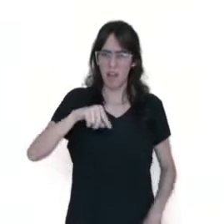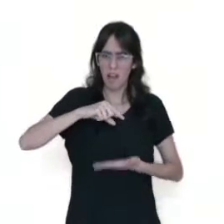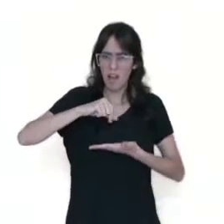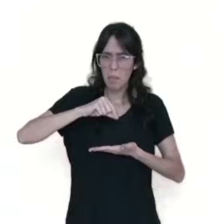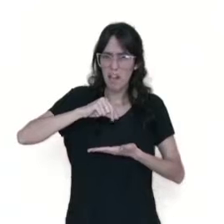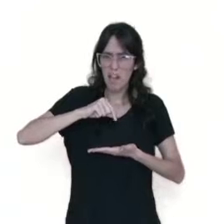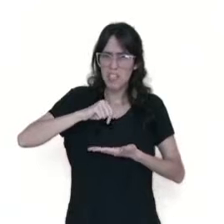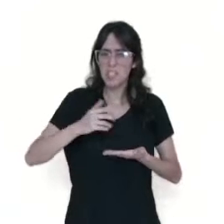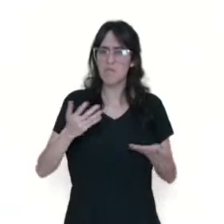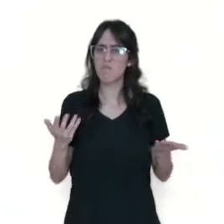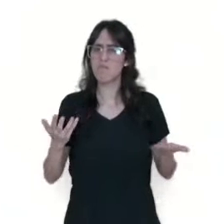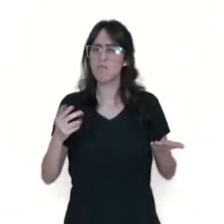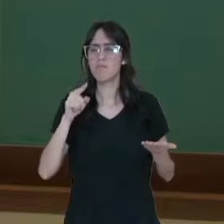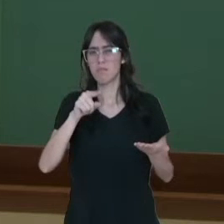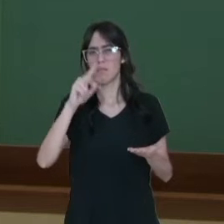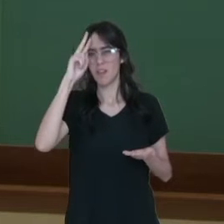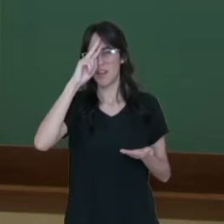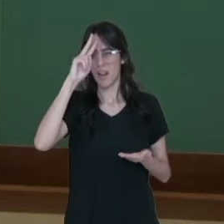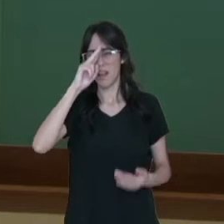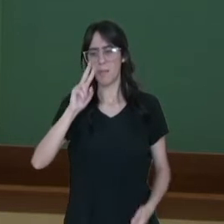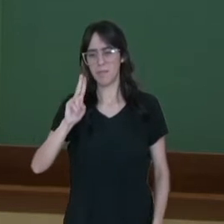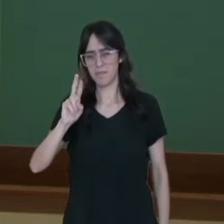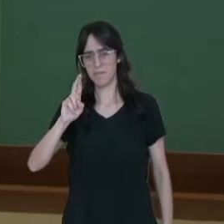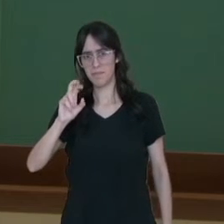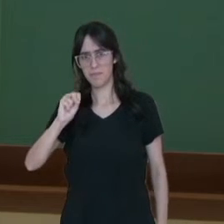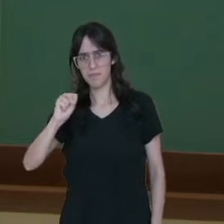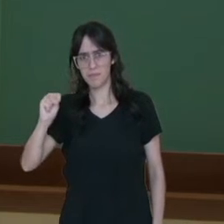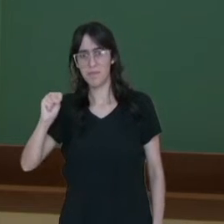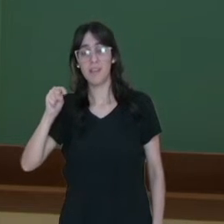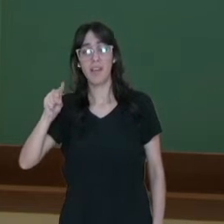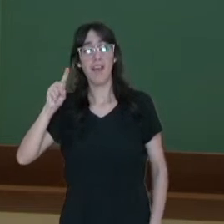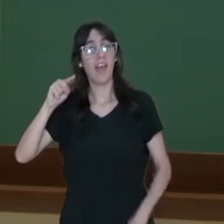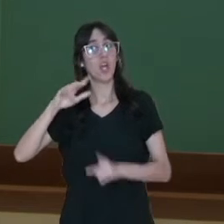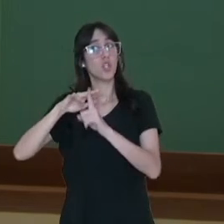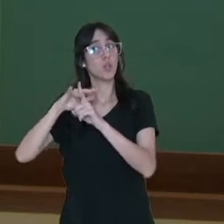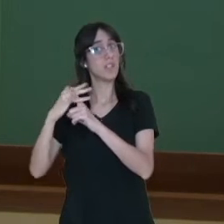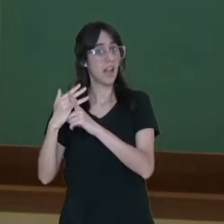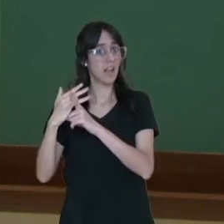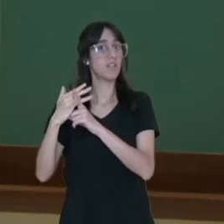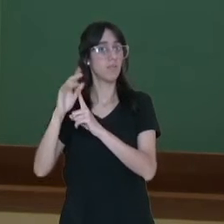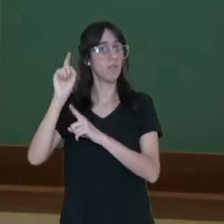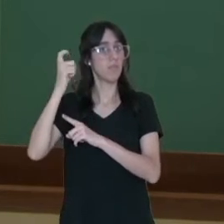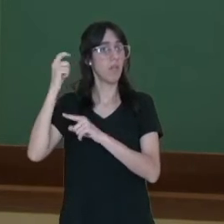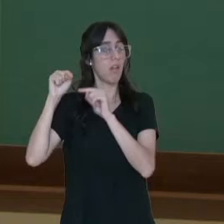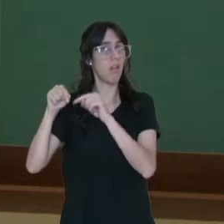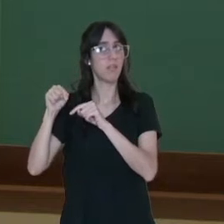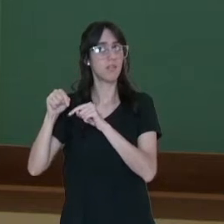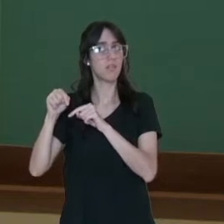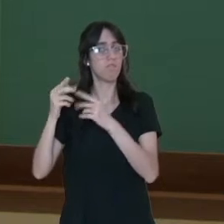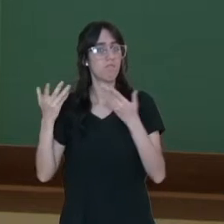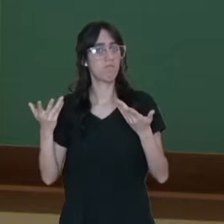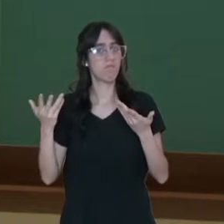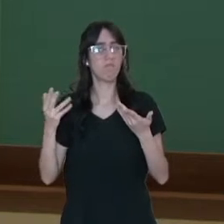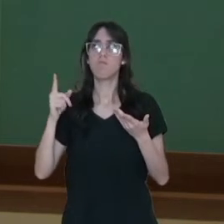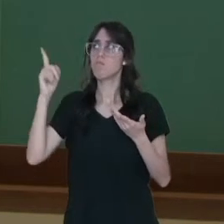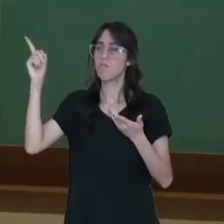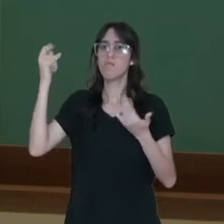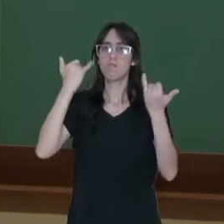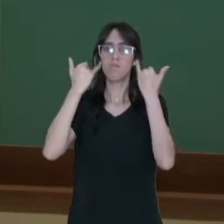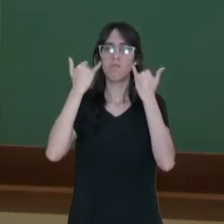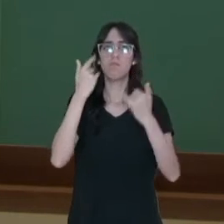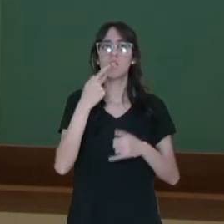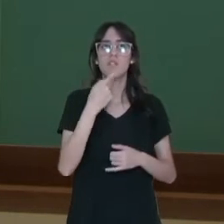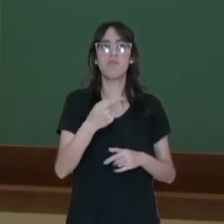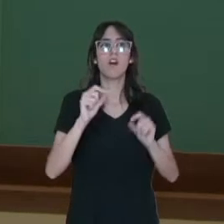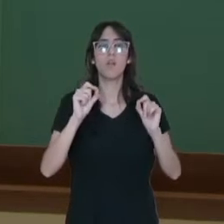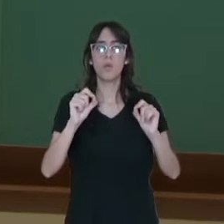capitalista? Porque você vai lembrar da União Soviética e ligada ao socialismo. Então, até a manchete continua, afirmando que